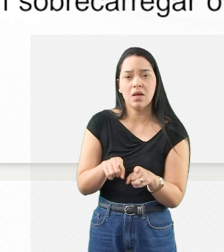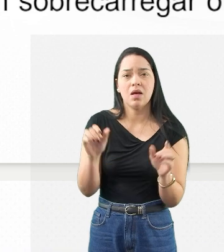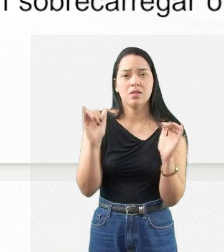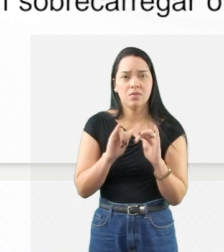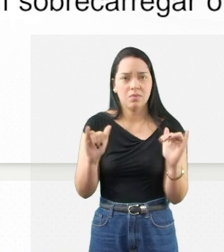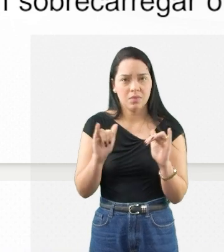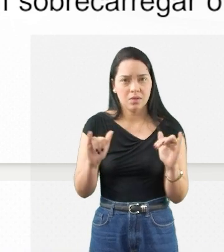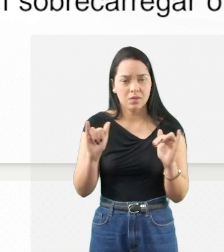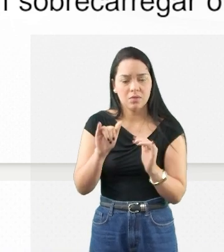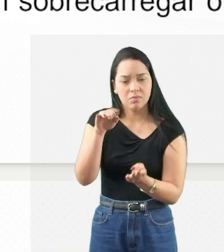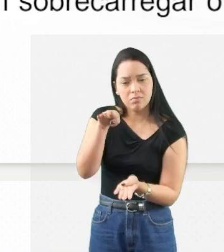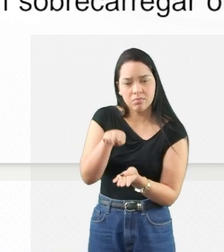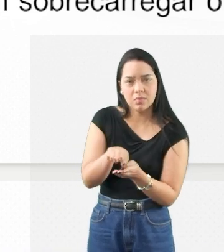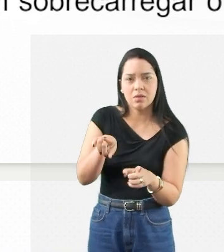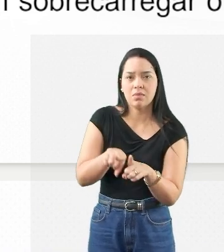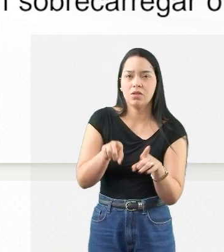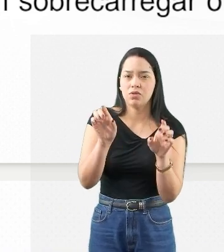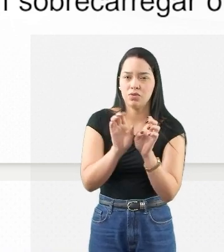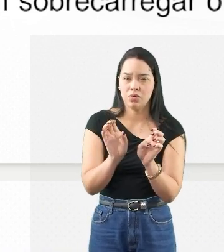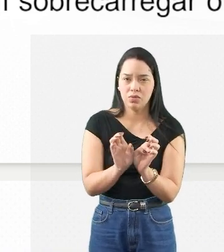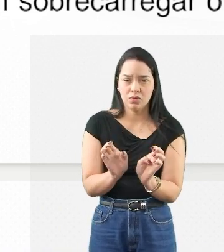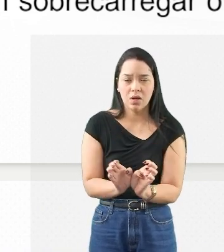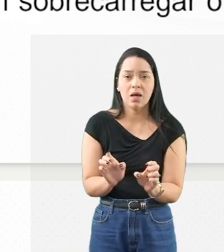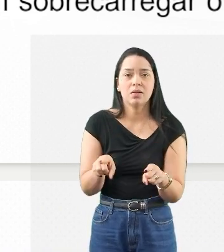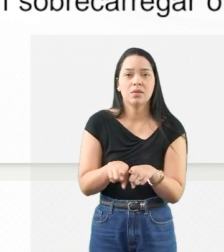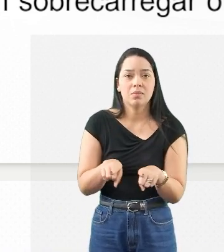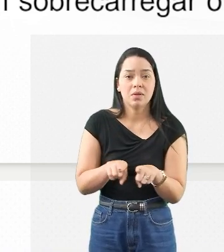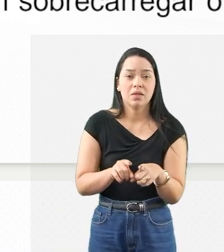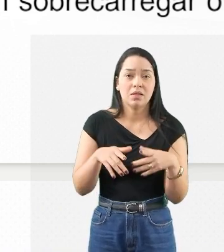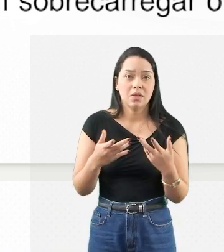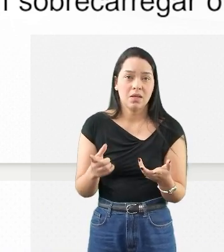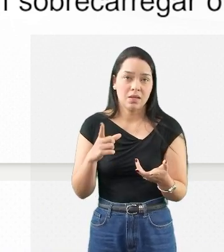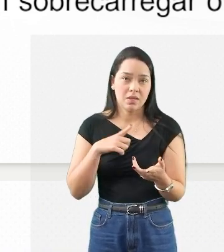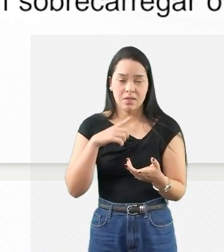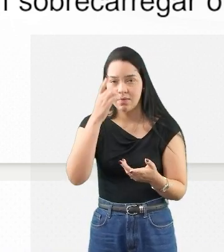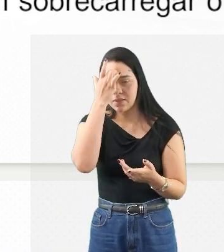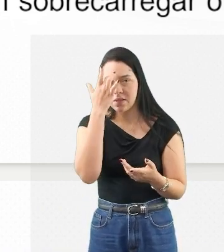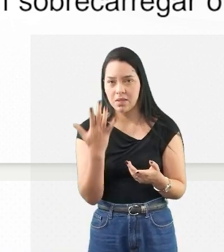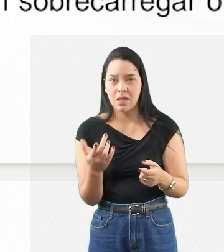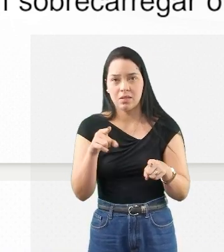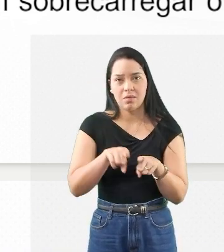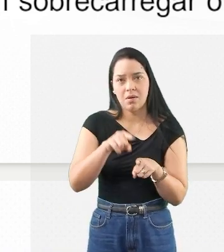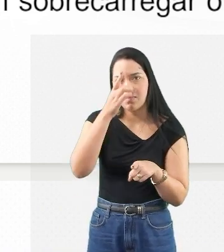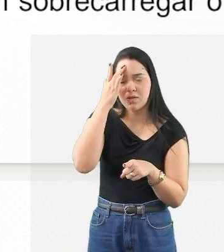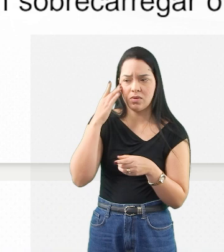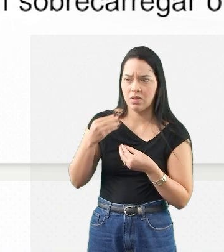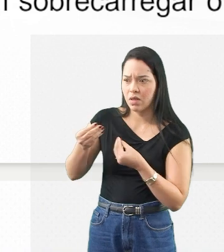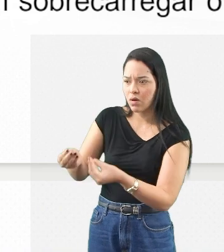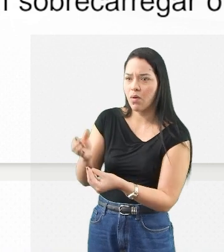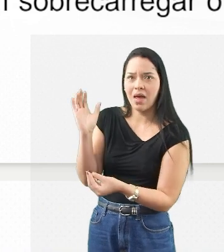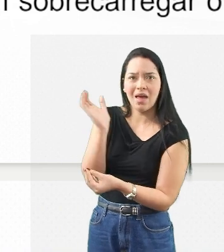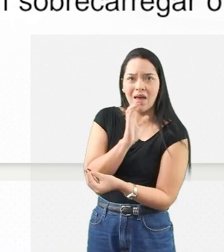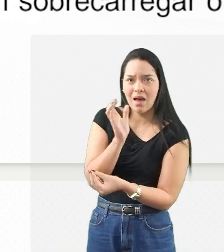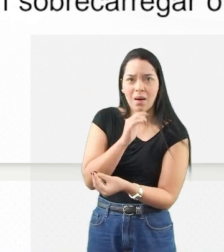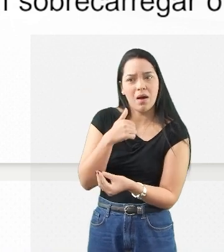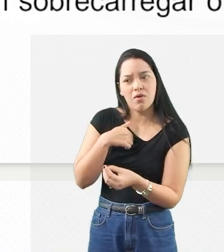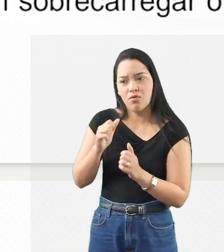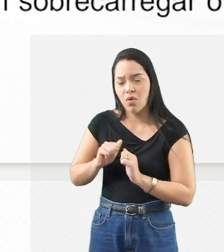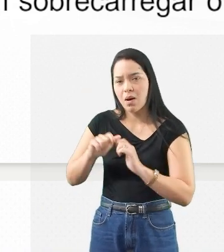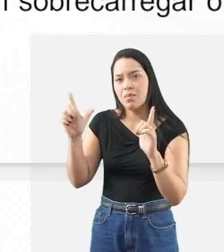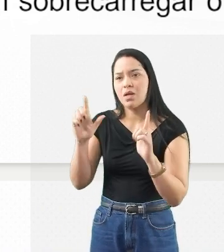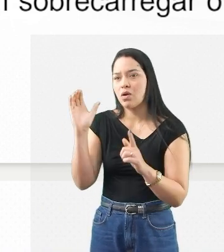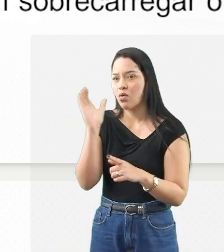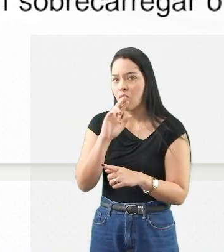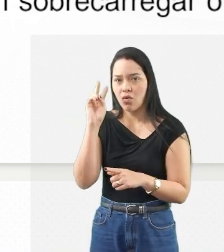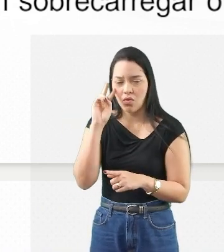forma compacta e estruturada, né? É justamente por essa facilidade de acesso. A pessoa entregou, é muito rápido, eu vou abrir, vou olhar, vou